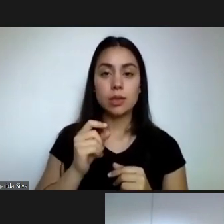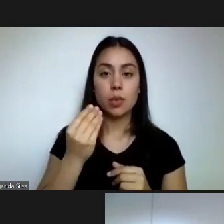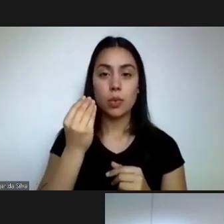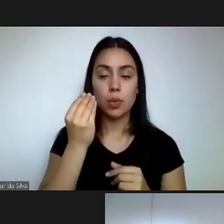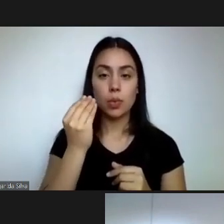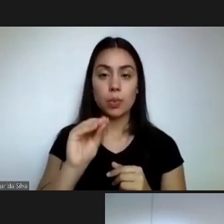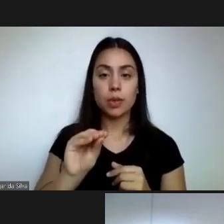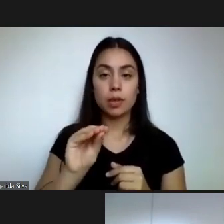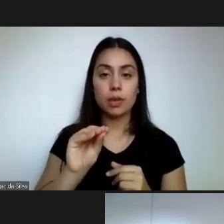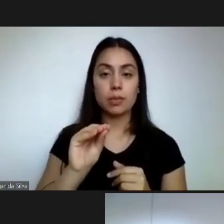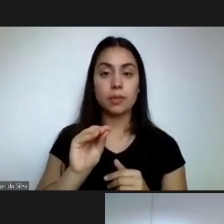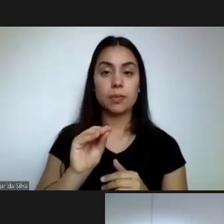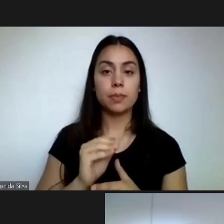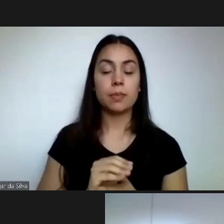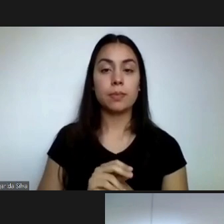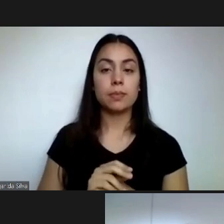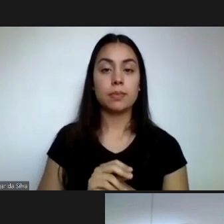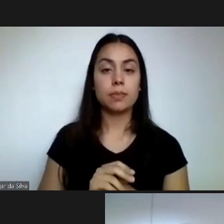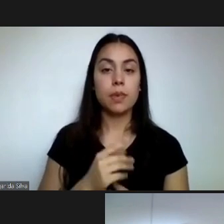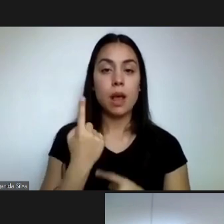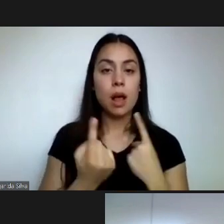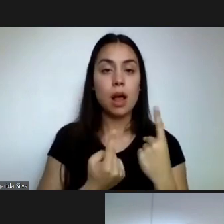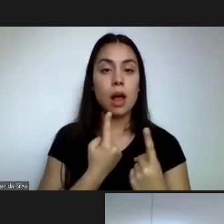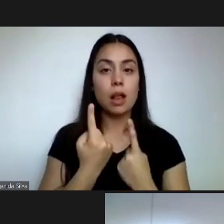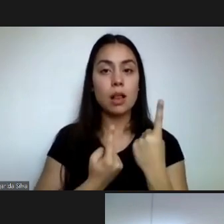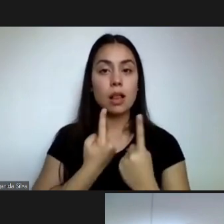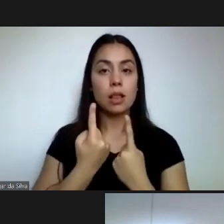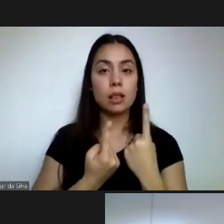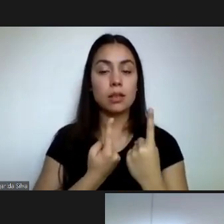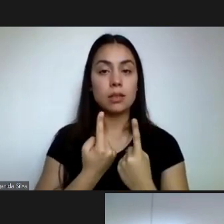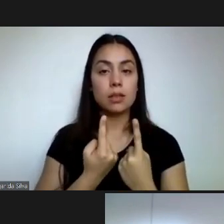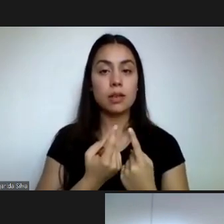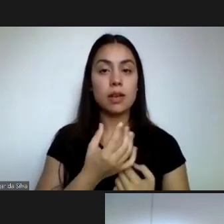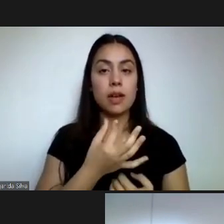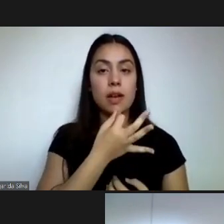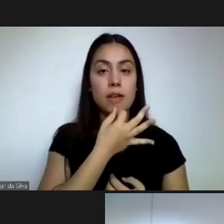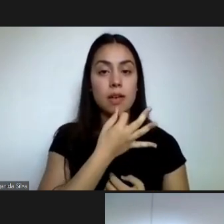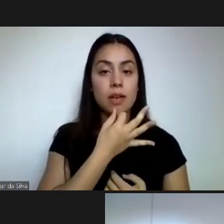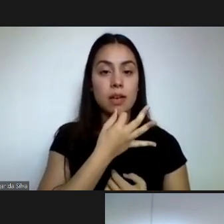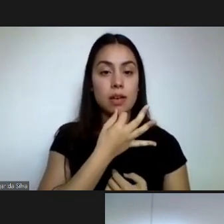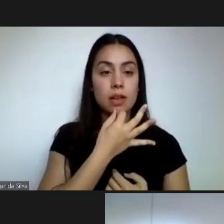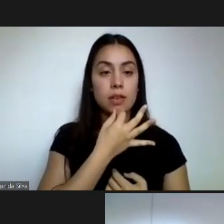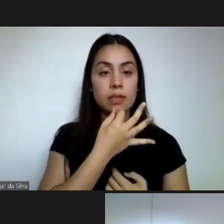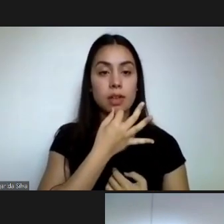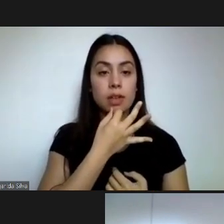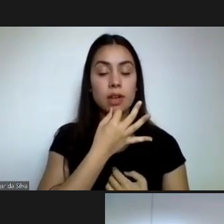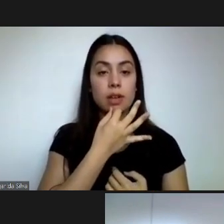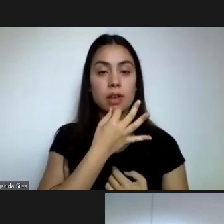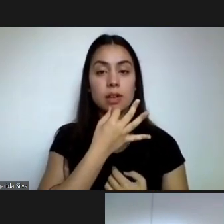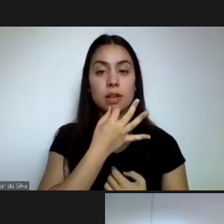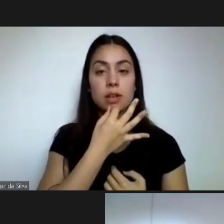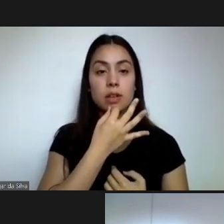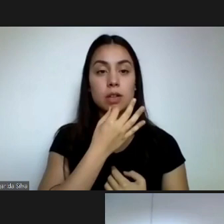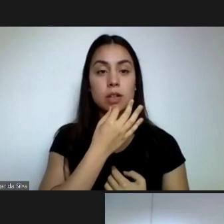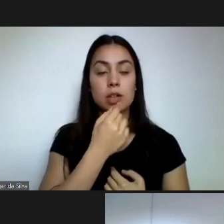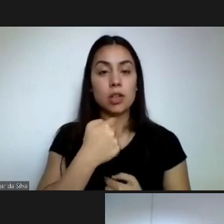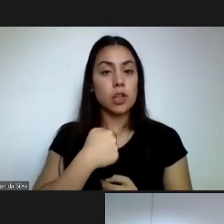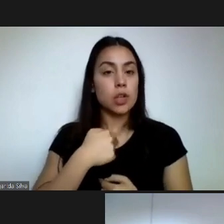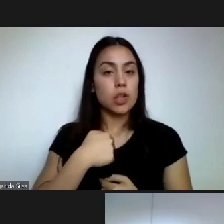aqui alguém que fala, sobretudo para a Ana Raquel Matias, sobre como filha de